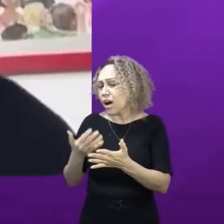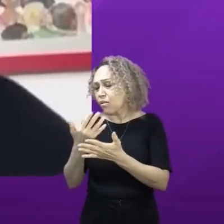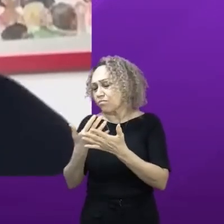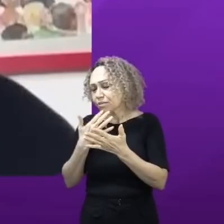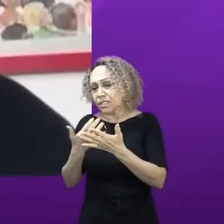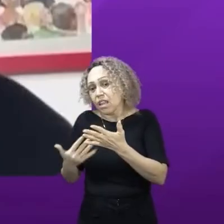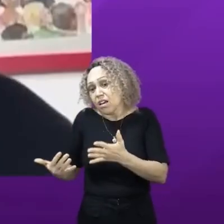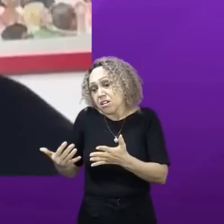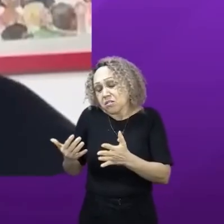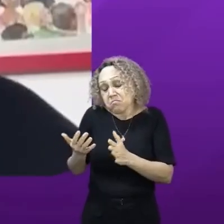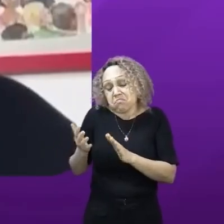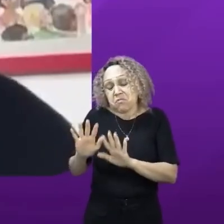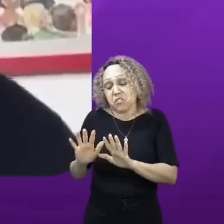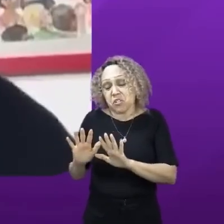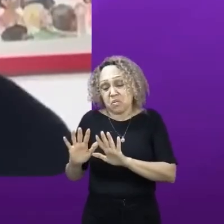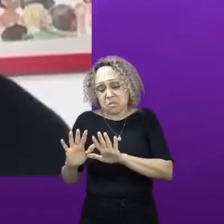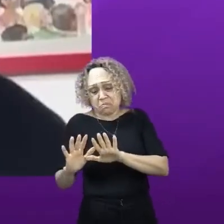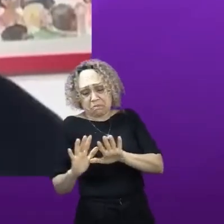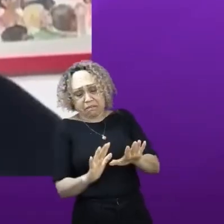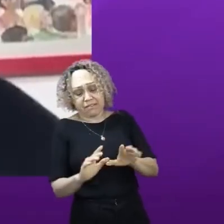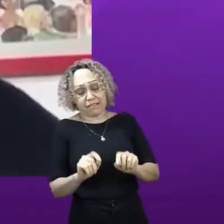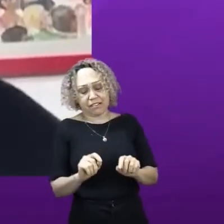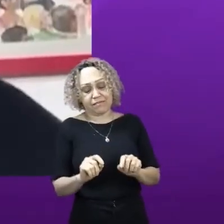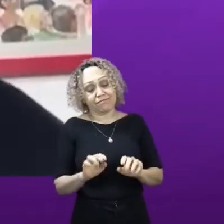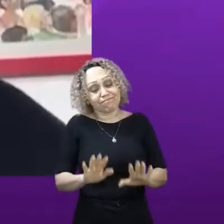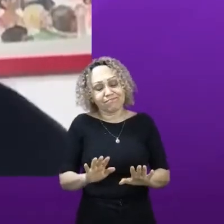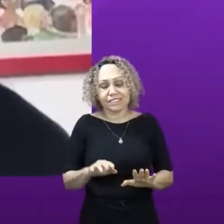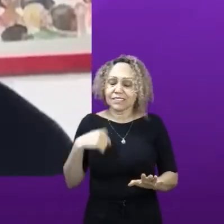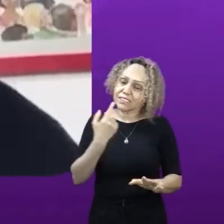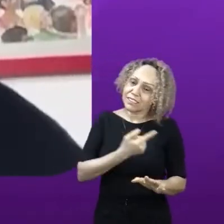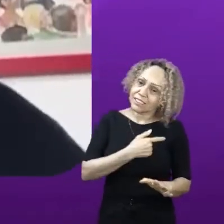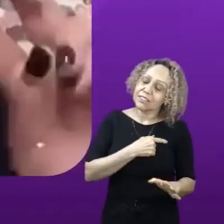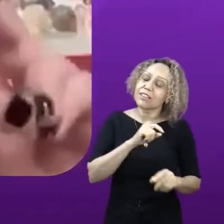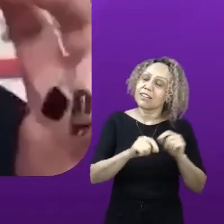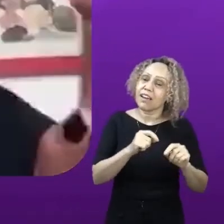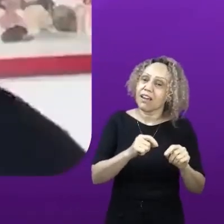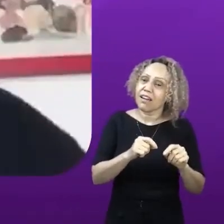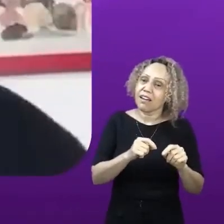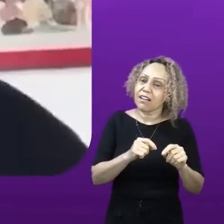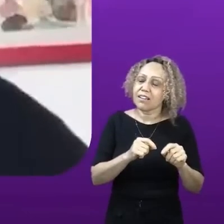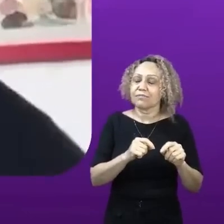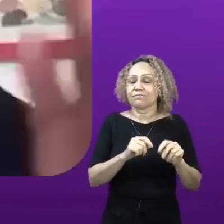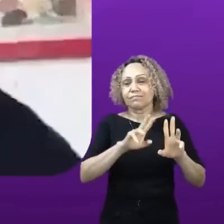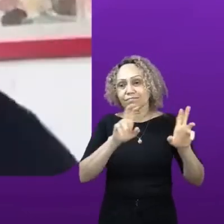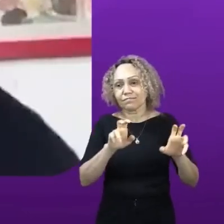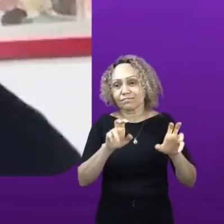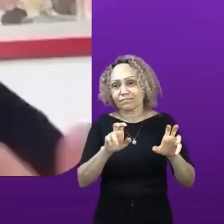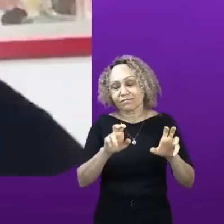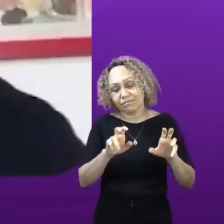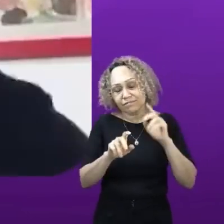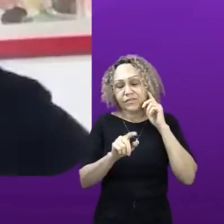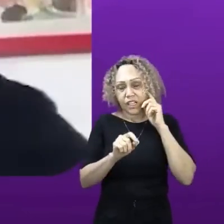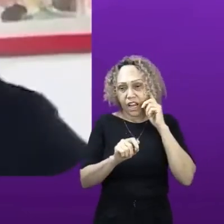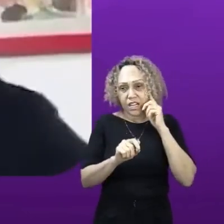da família por esses corpos. Então a gente acaba recorrendo por famílias entre aspas, paliativas,